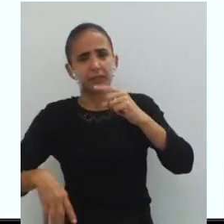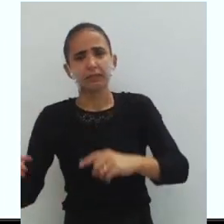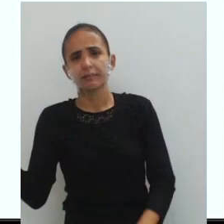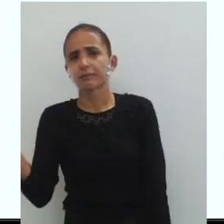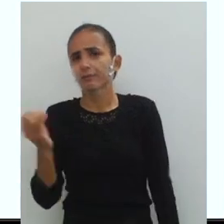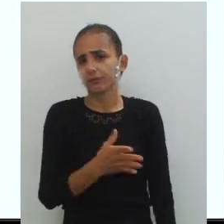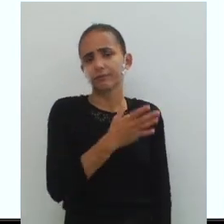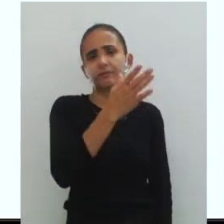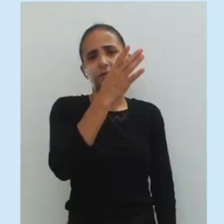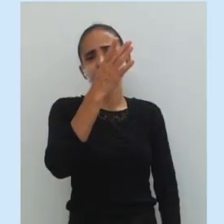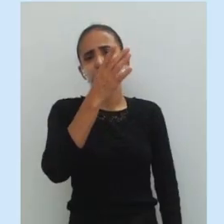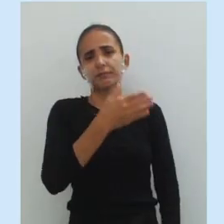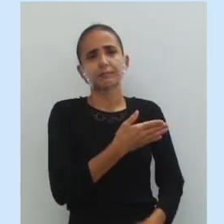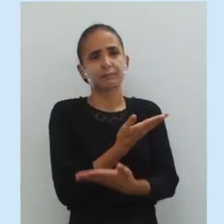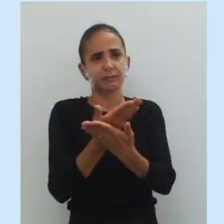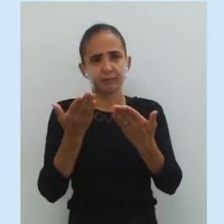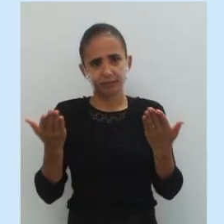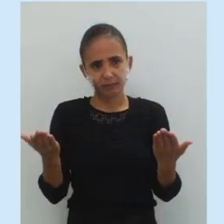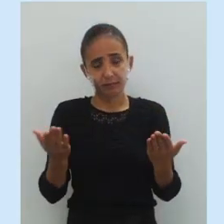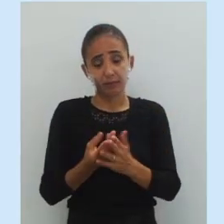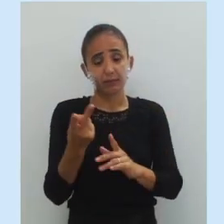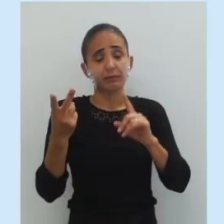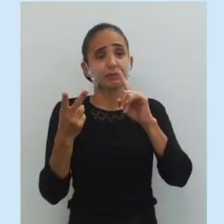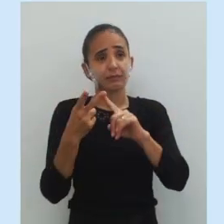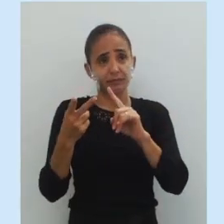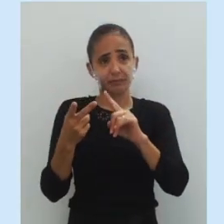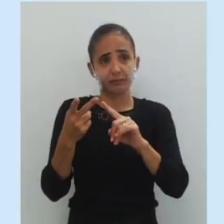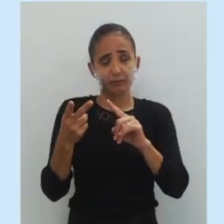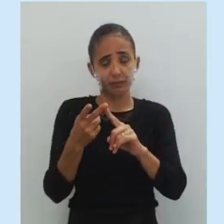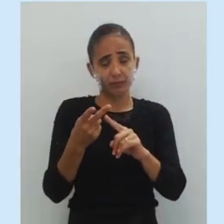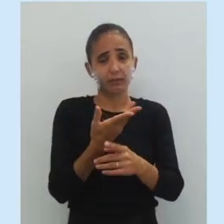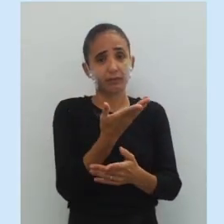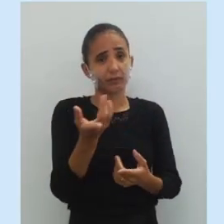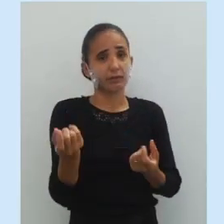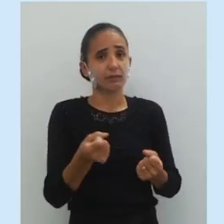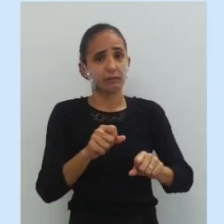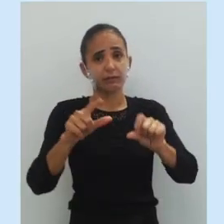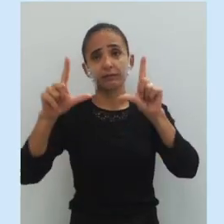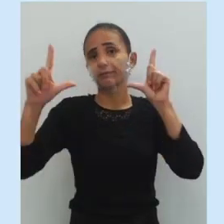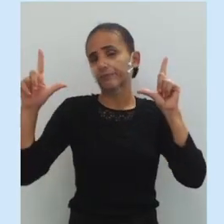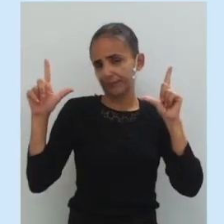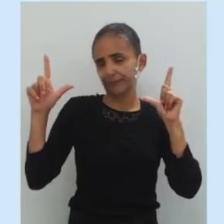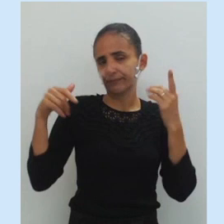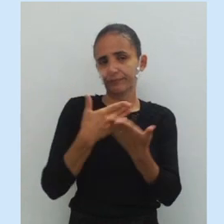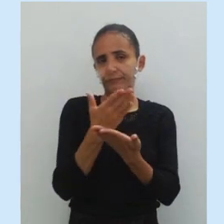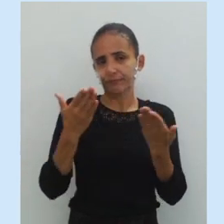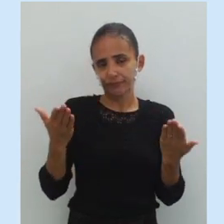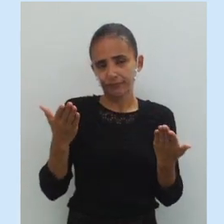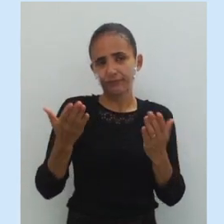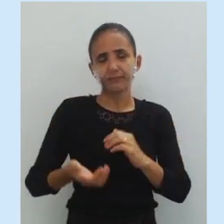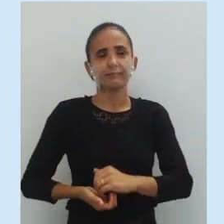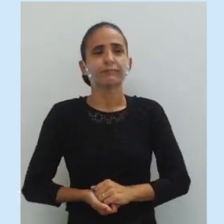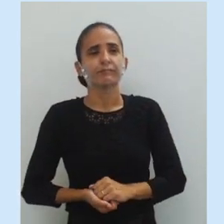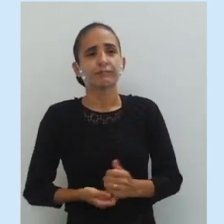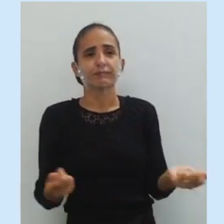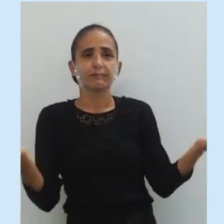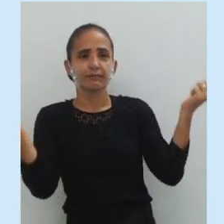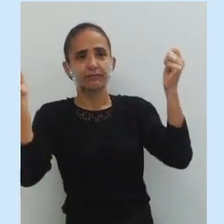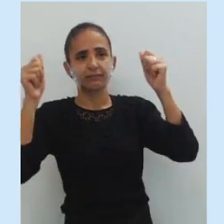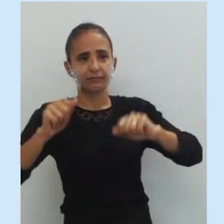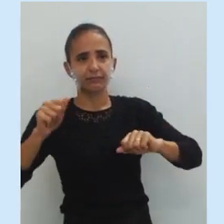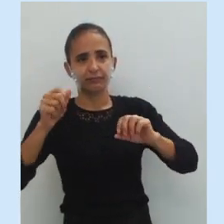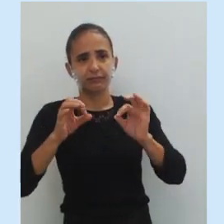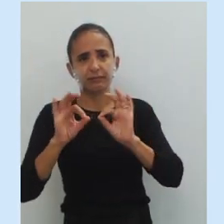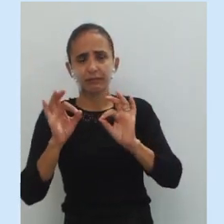diferenciados no mercado. Outro ponto que eu gostaria que vocês observassem aí na telinha é a